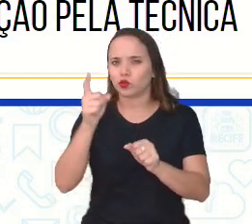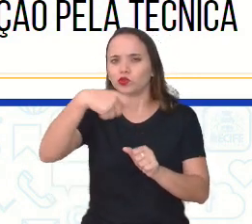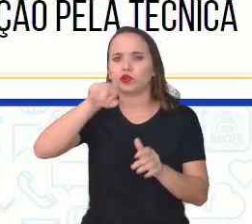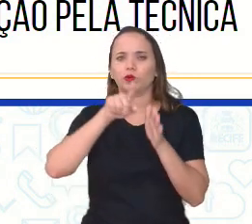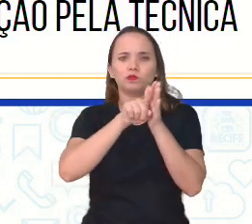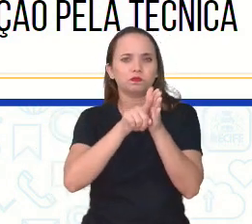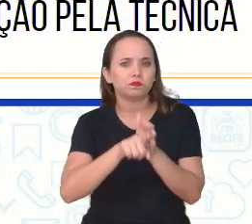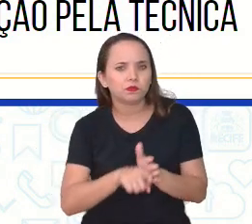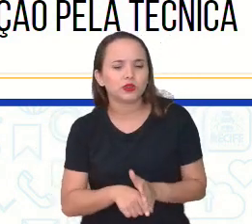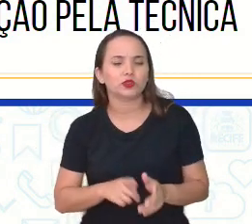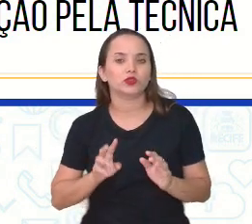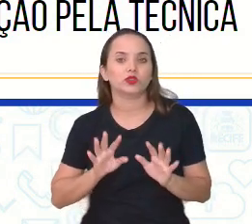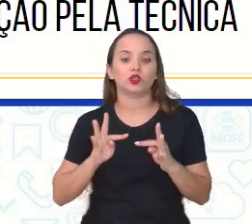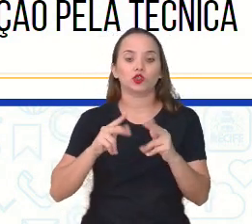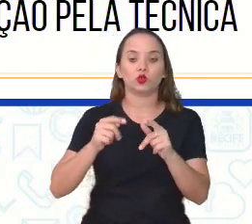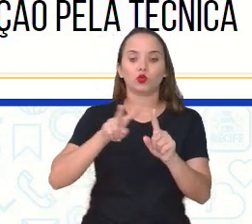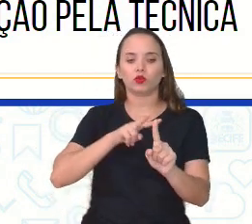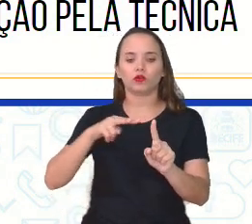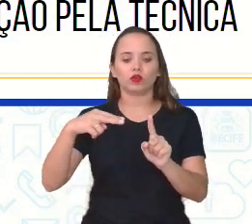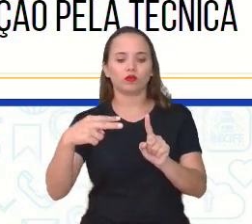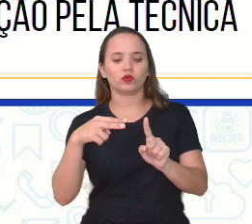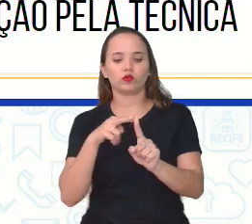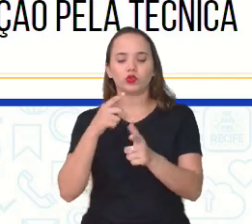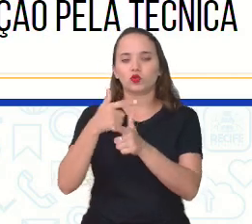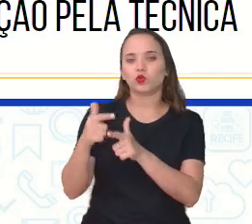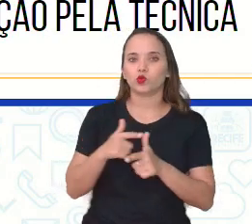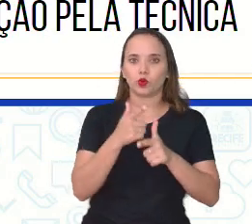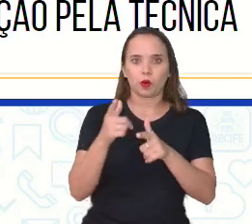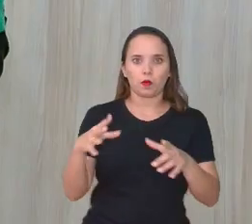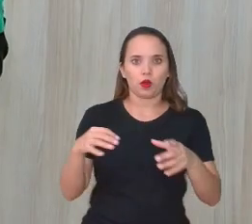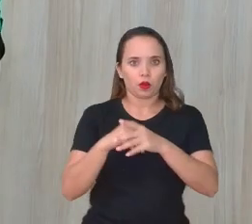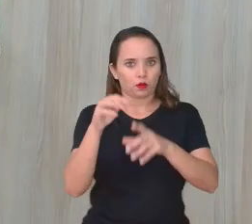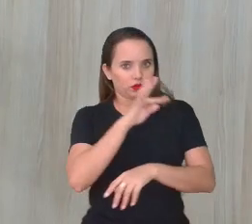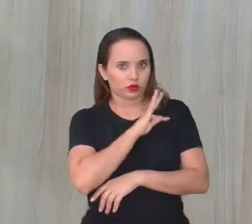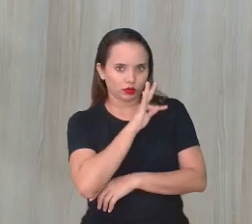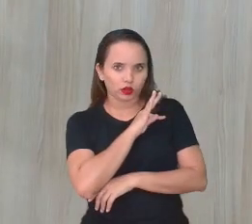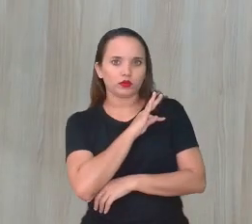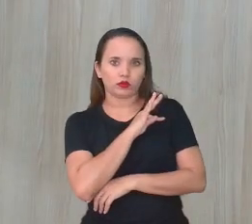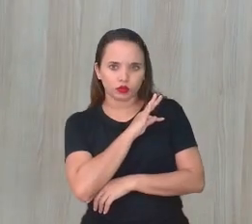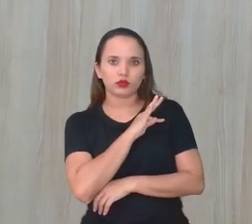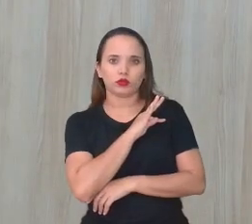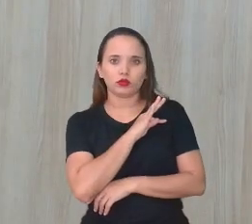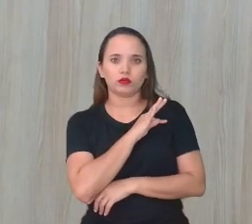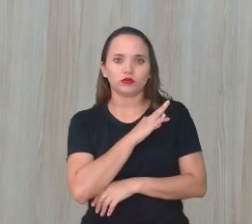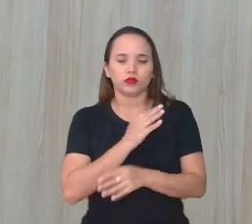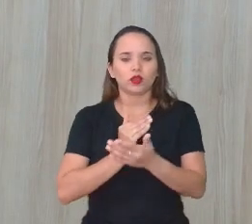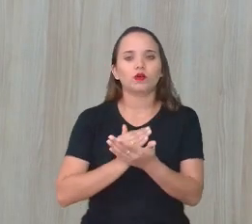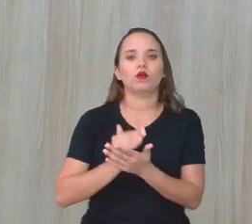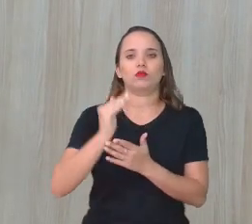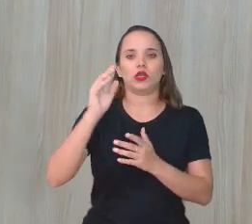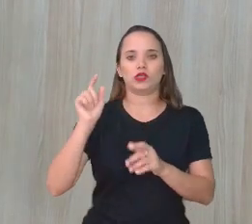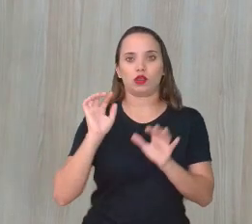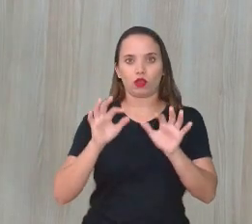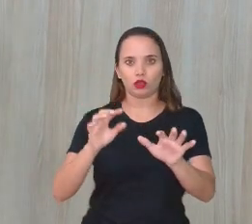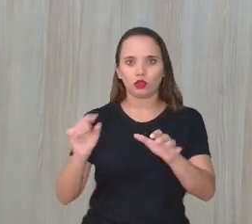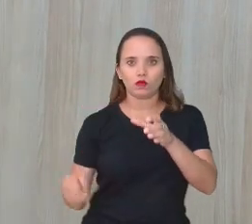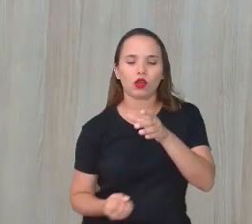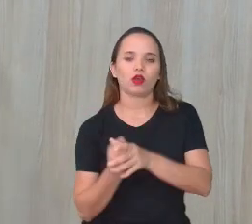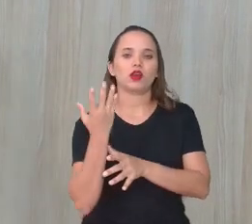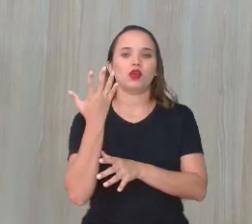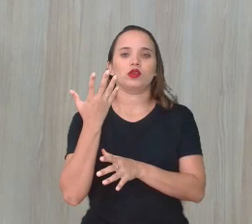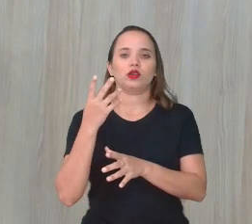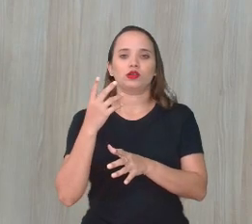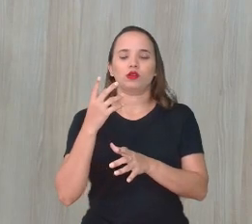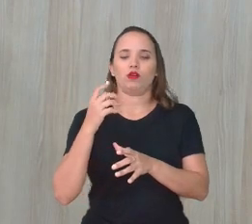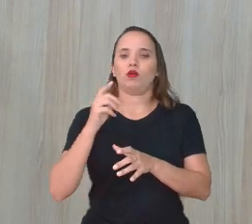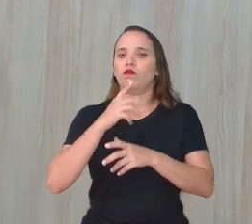Então, tudo isso visa uma solução dos problemas pela técnica, ou seja, vai surgir aí uma invenção que vai resolver